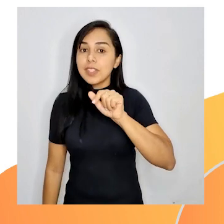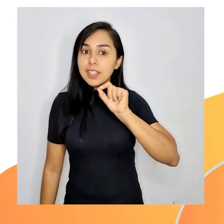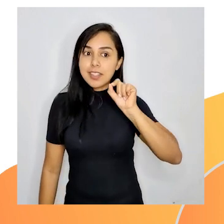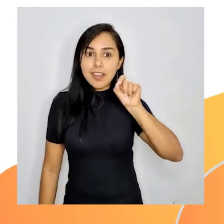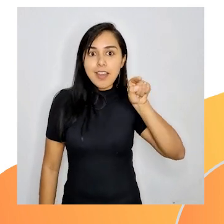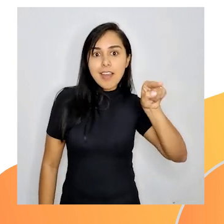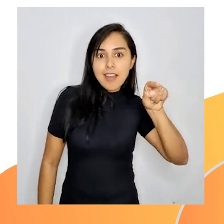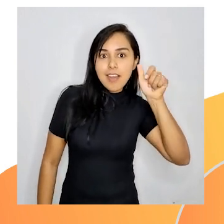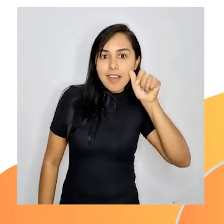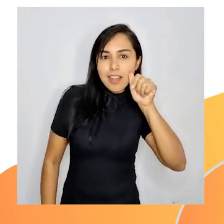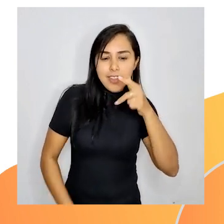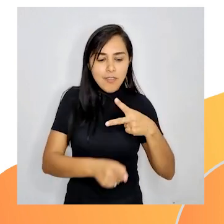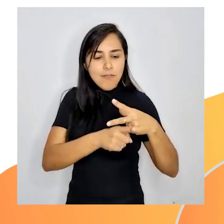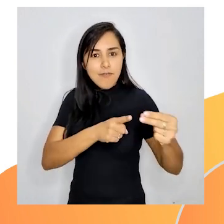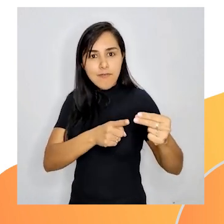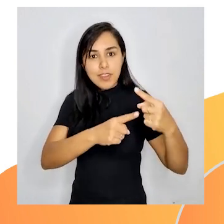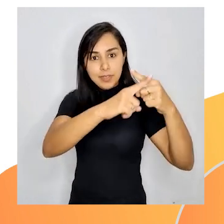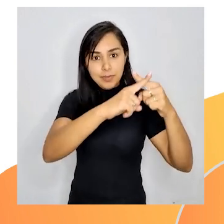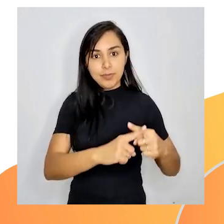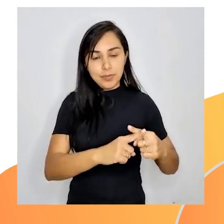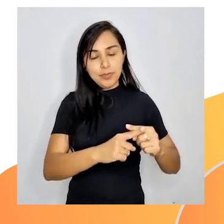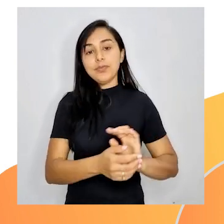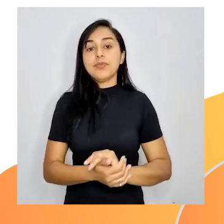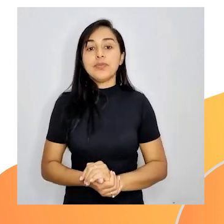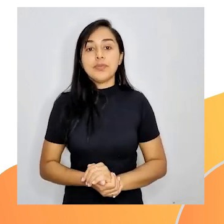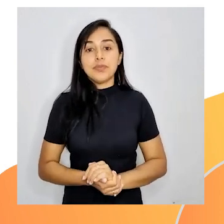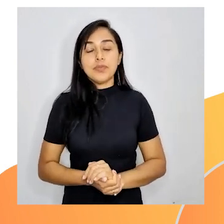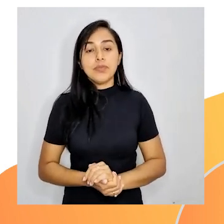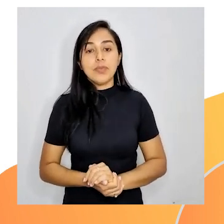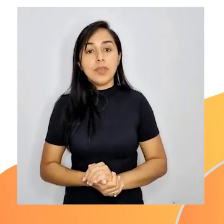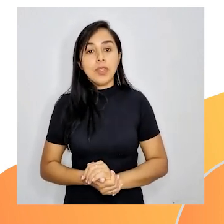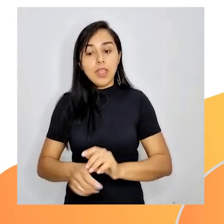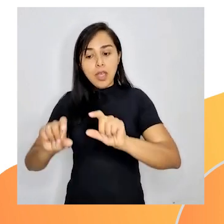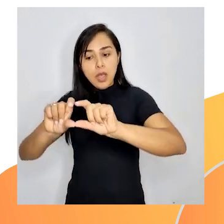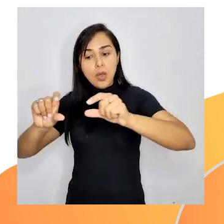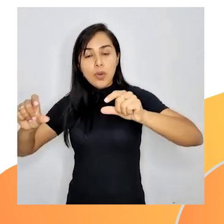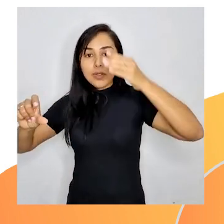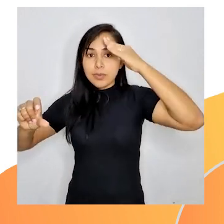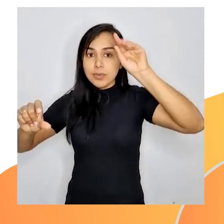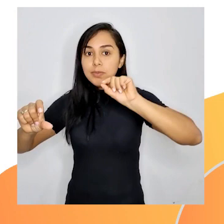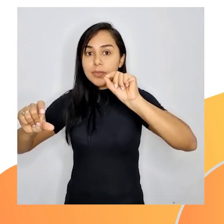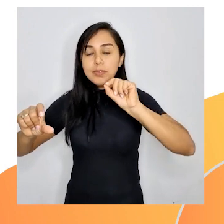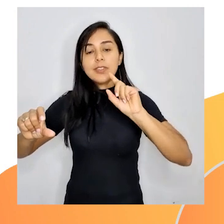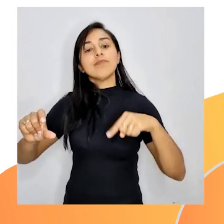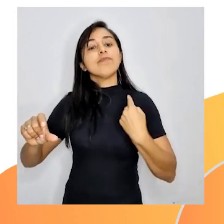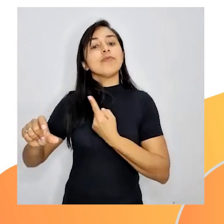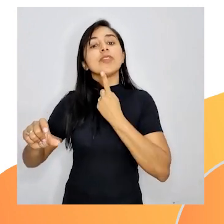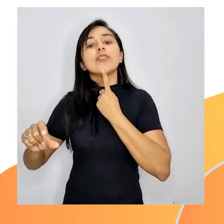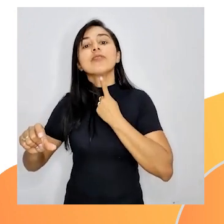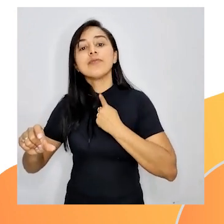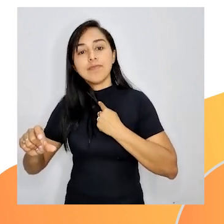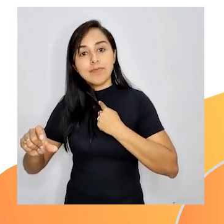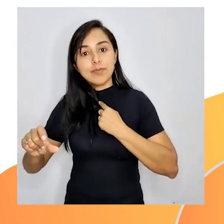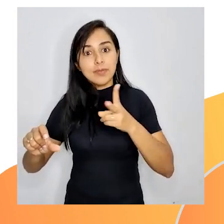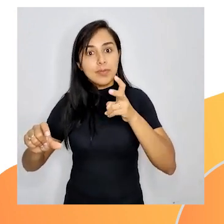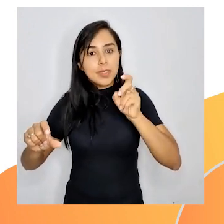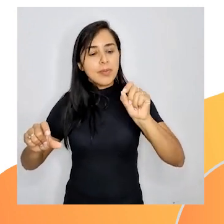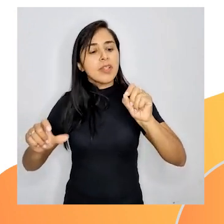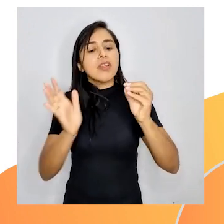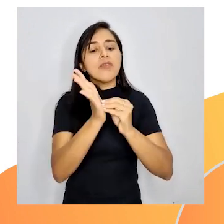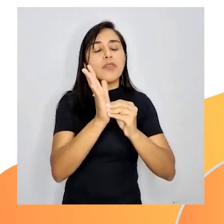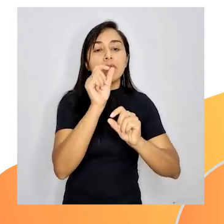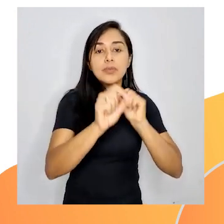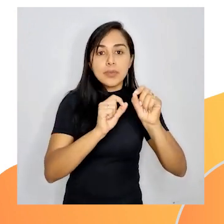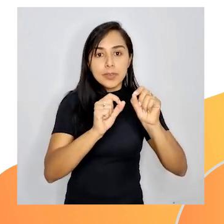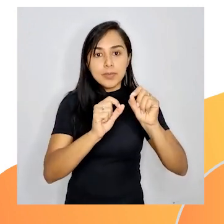desejo funciona como a oração principal. E qual é o elemento que está faltando na oração principal? Nós temos o sujeito,